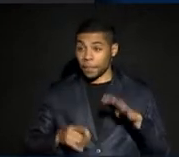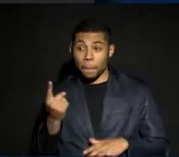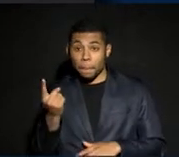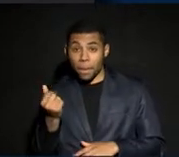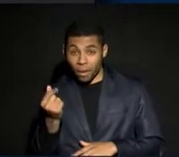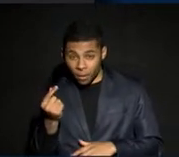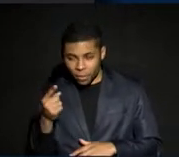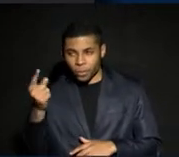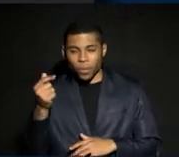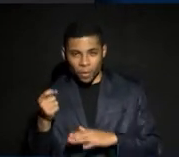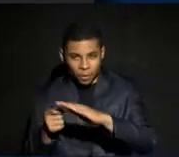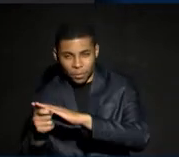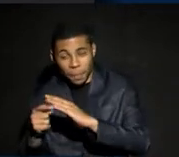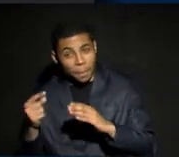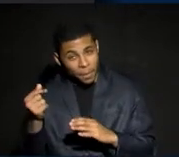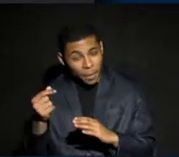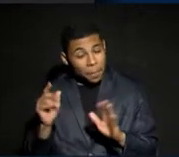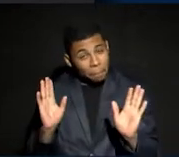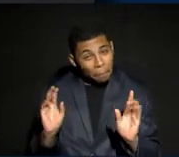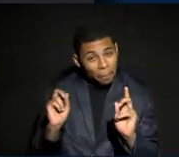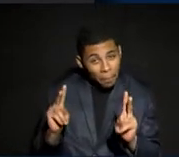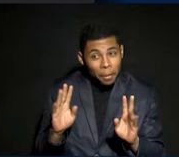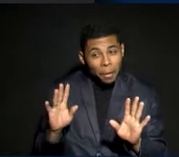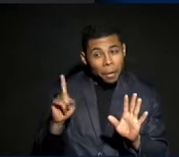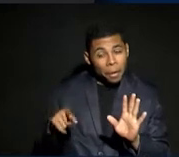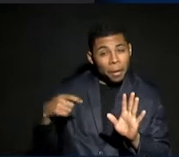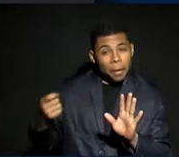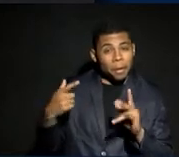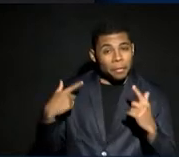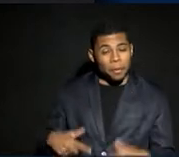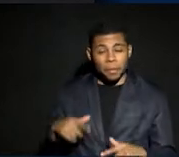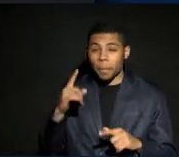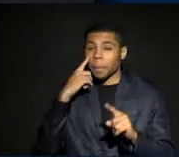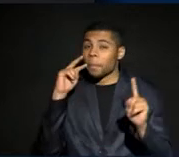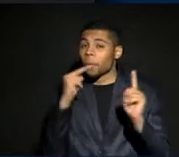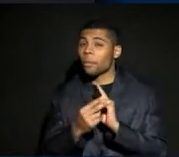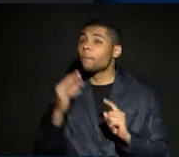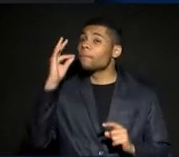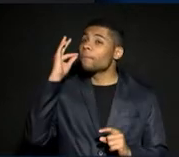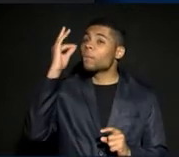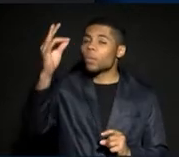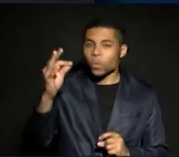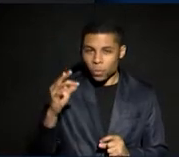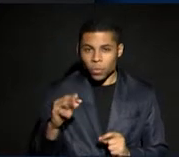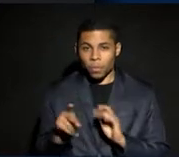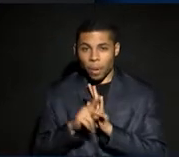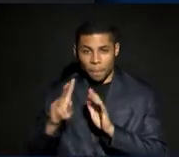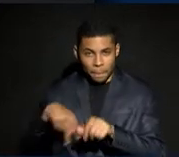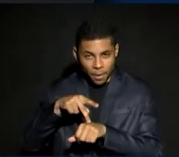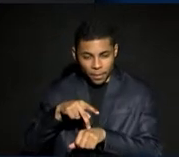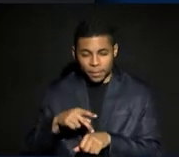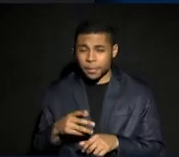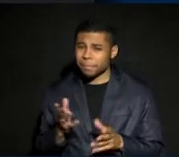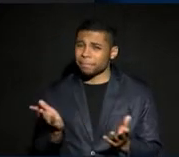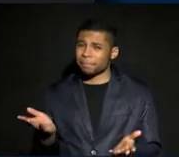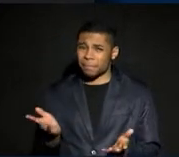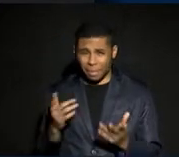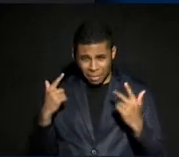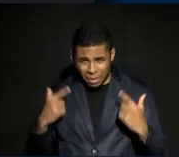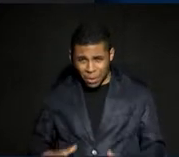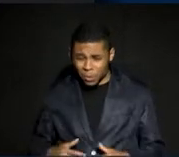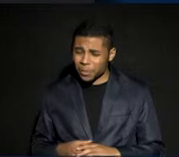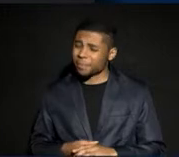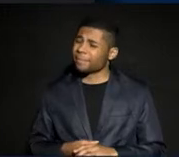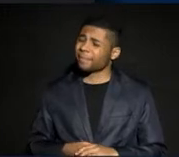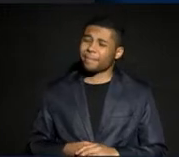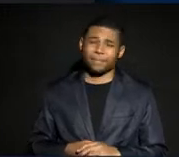ações, seja neutro o resultado eleitoral. Do ponto de vista do futuro institucional desse país, não tem nada de neutro